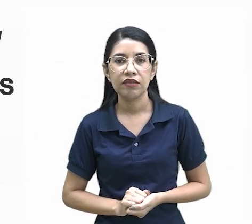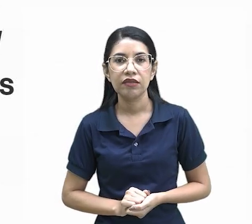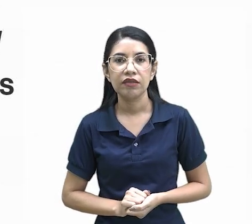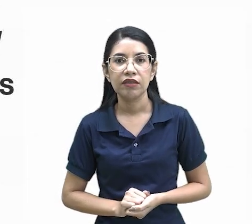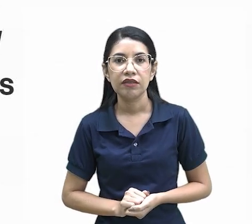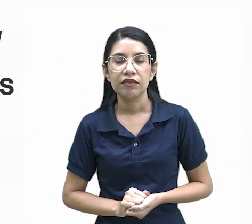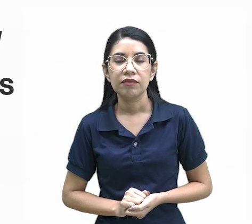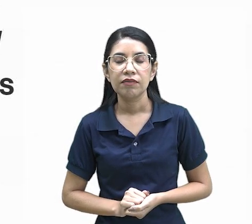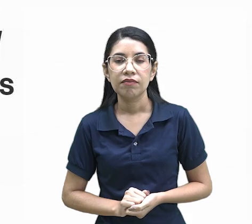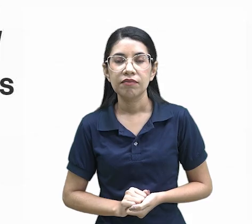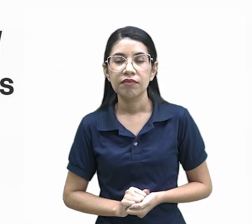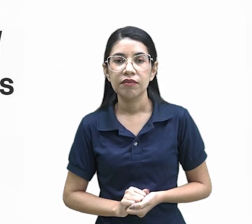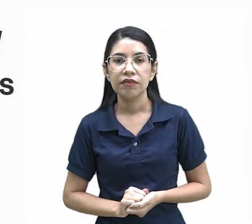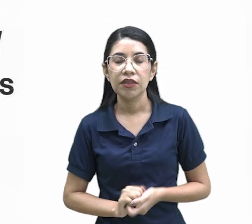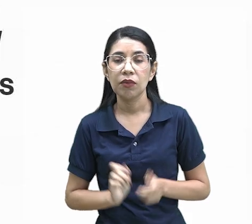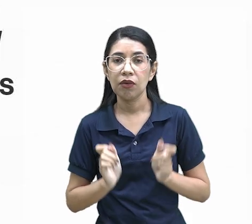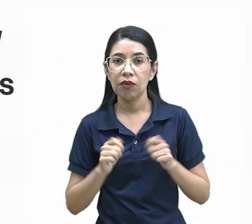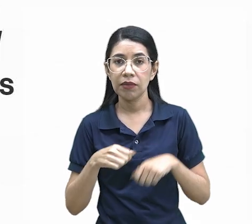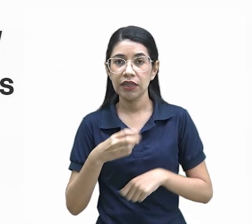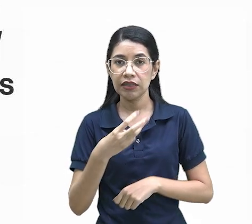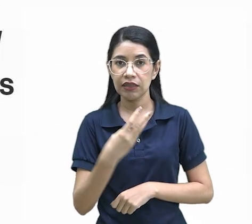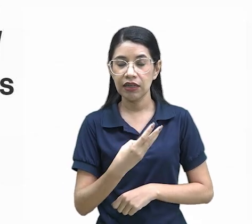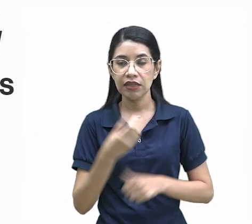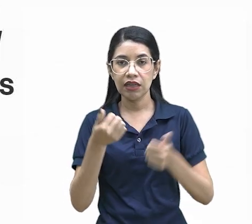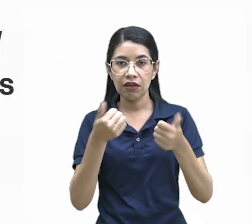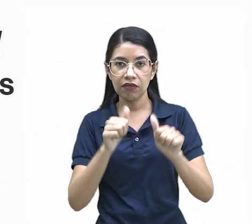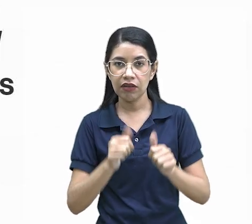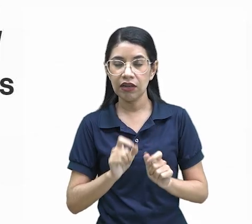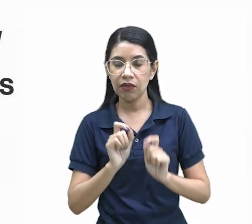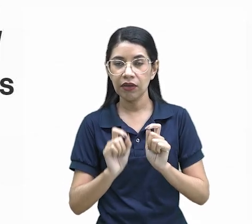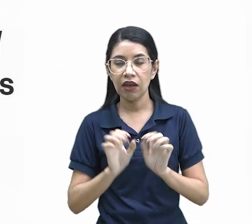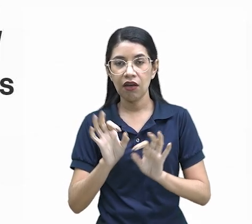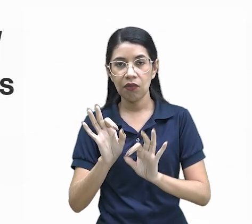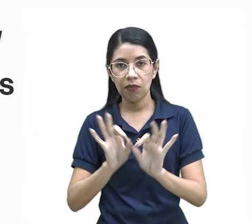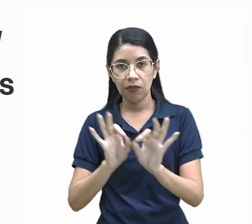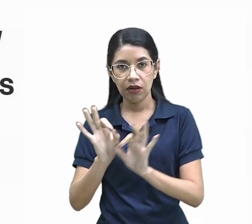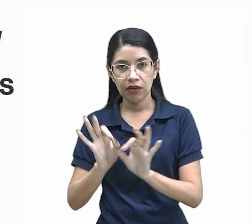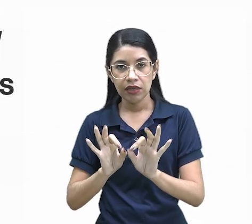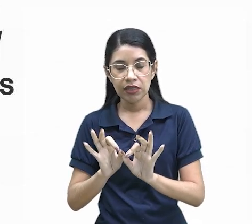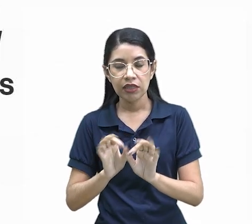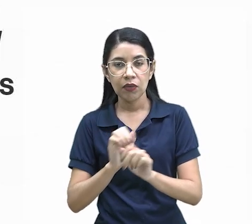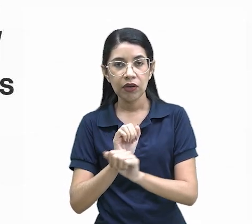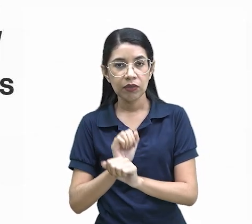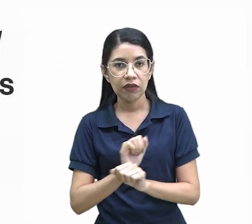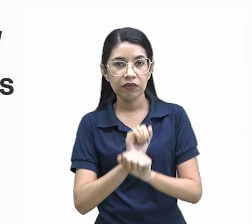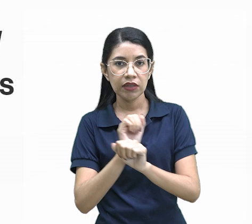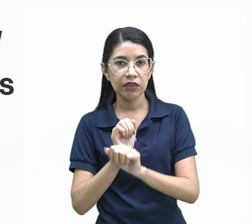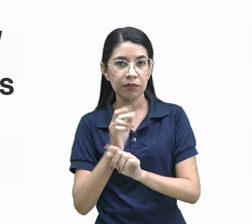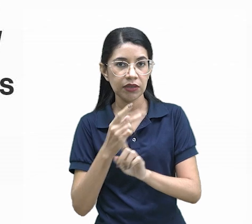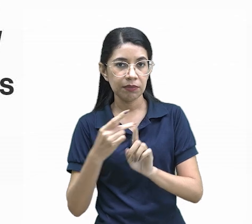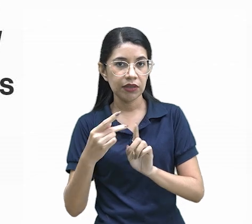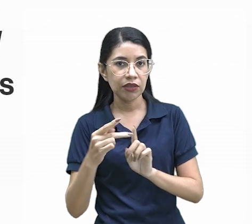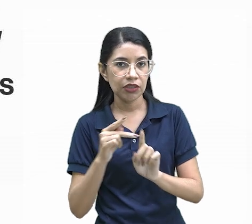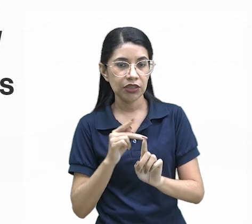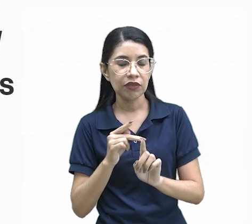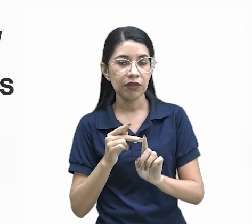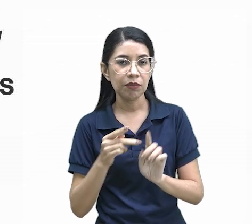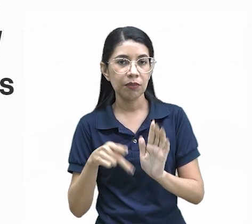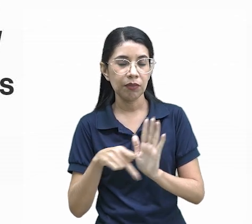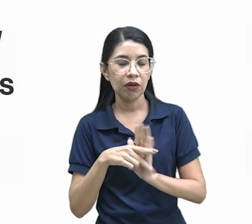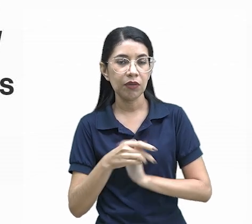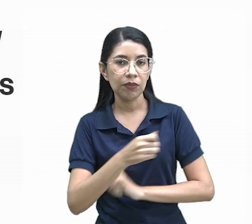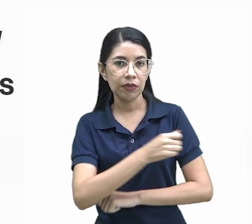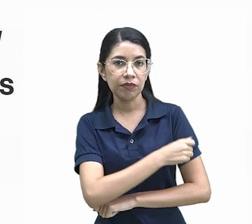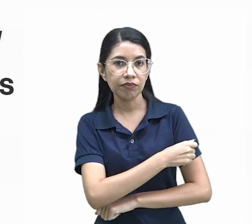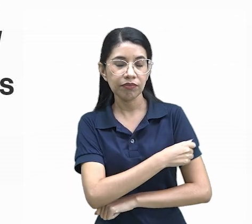Então vejam, a competência 3, né, ela vai avaliar o quê? É a organização e a defesa do ponto de vista ali, né, do candidato.